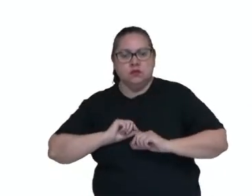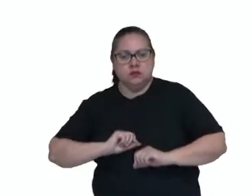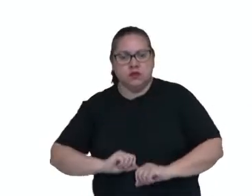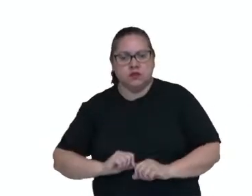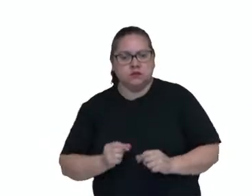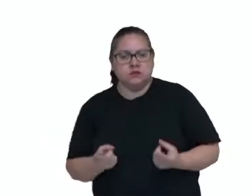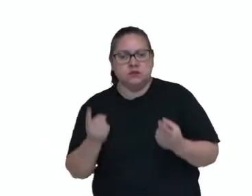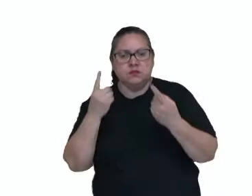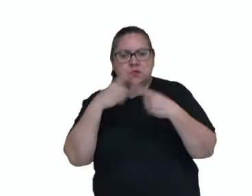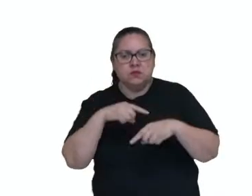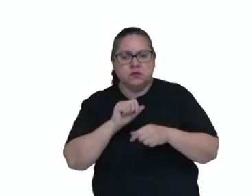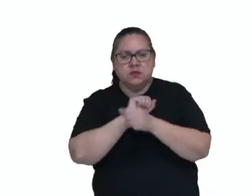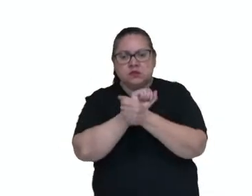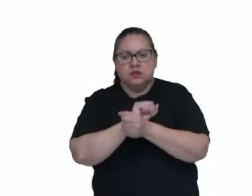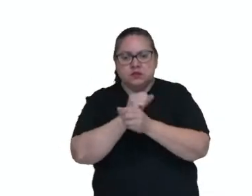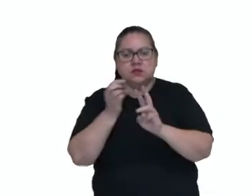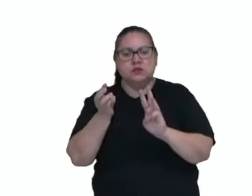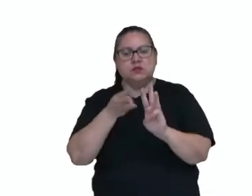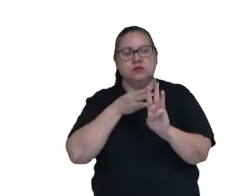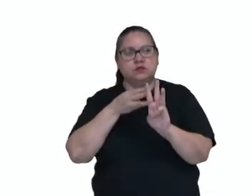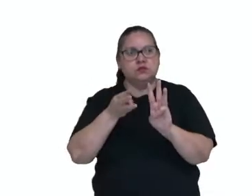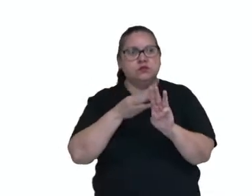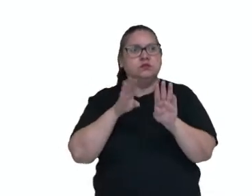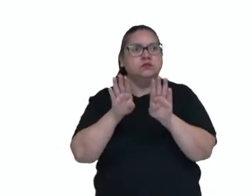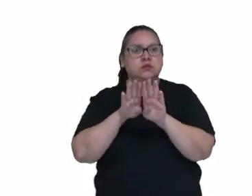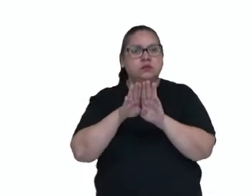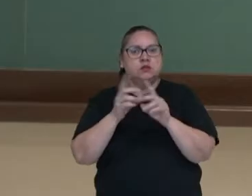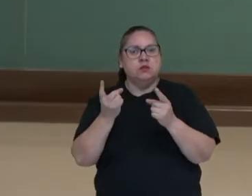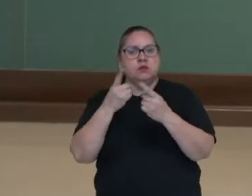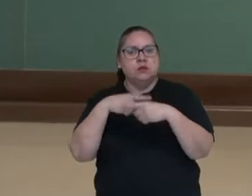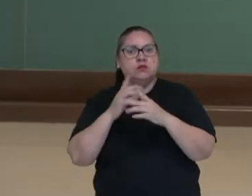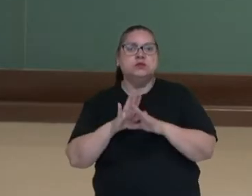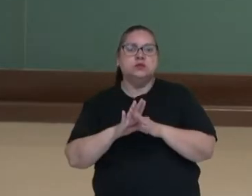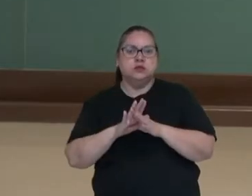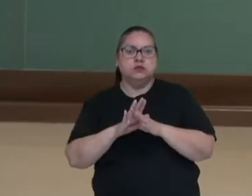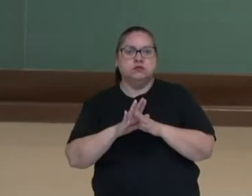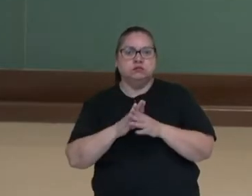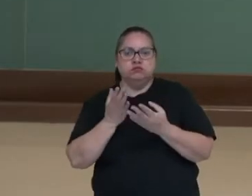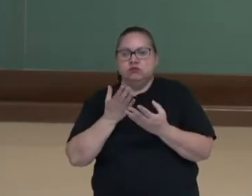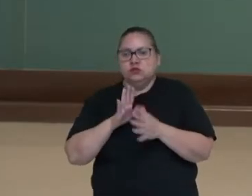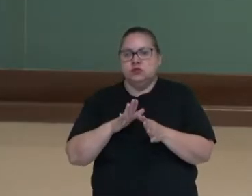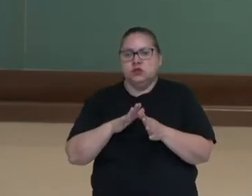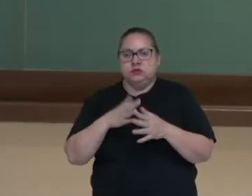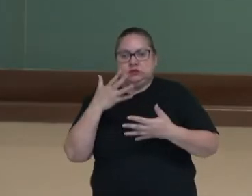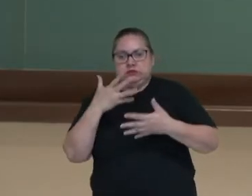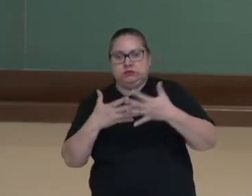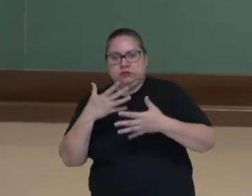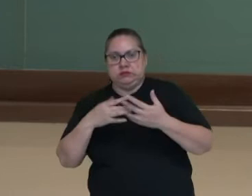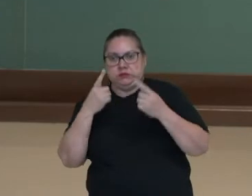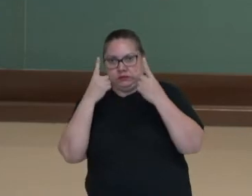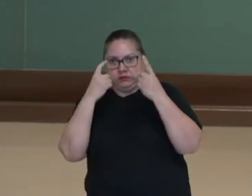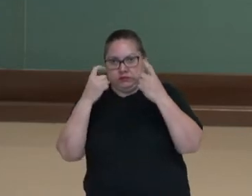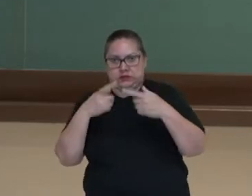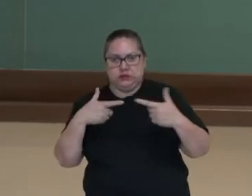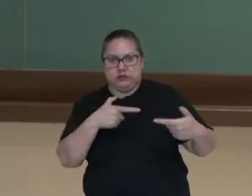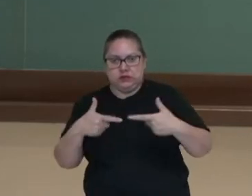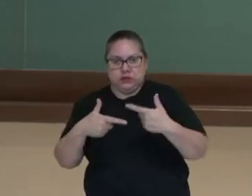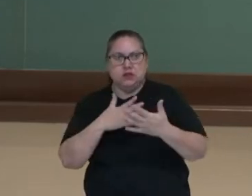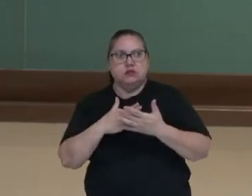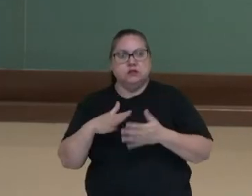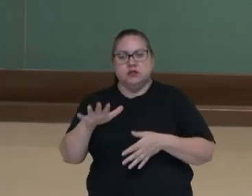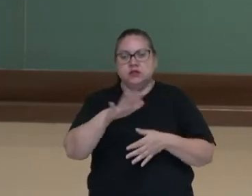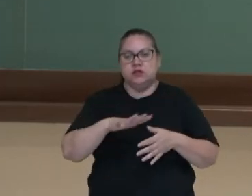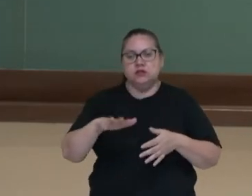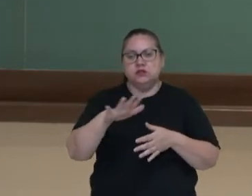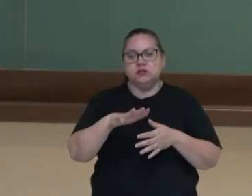escravidão indígena, né, que eles também eram contrários e tinha inclusive alguns conflitos que ocorreram, né, inclusive na